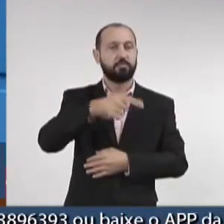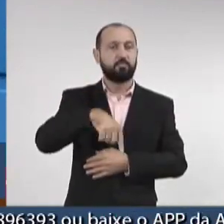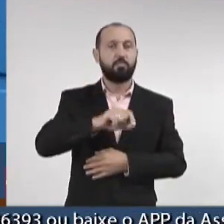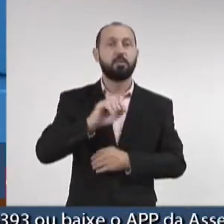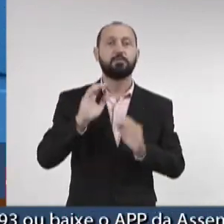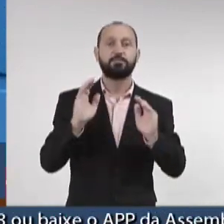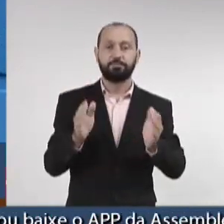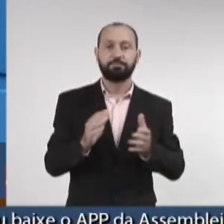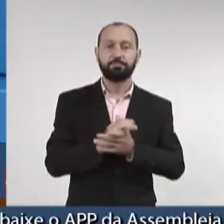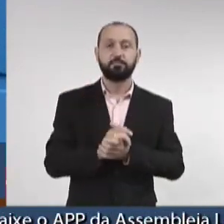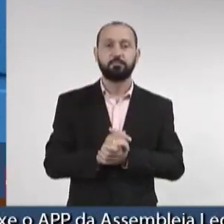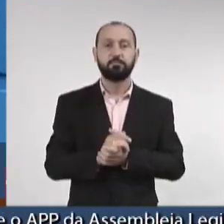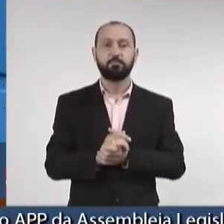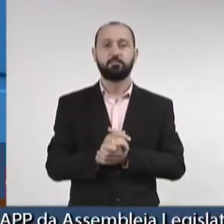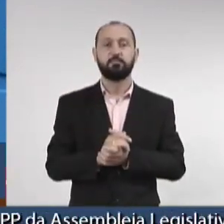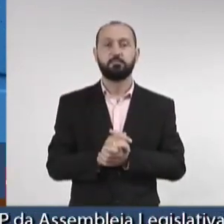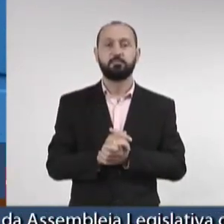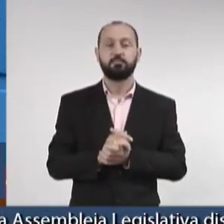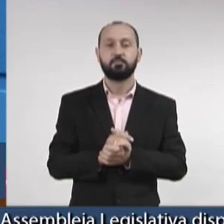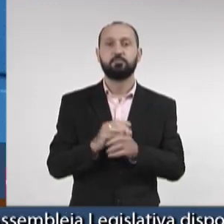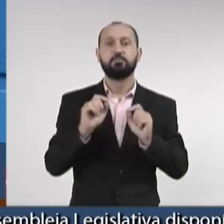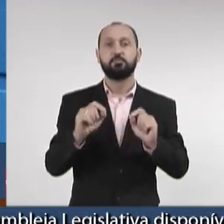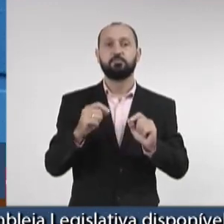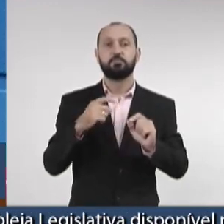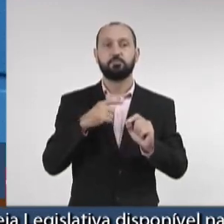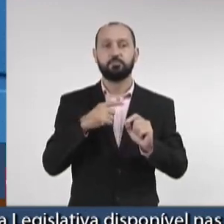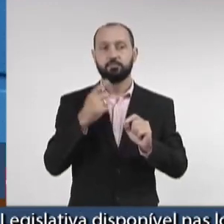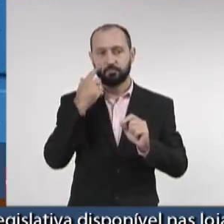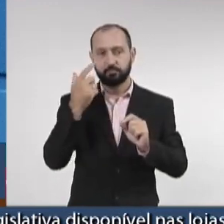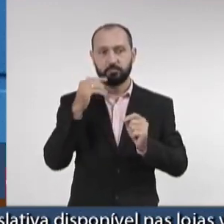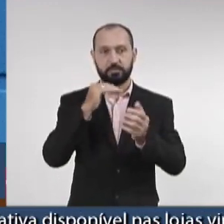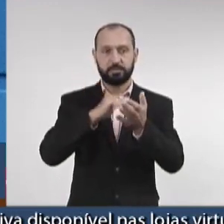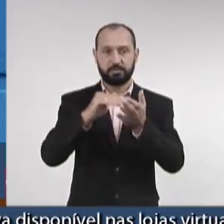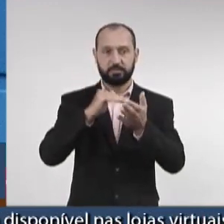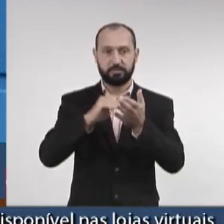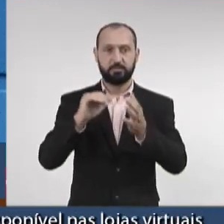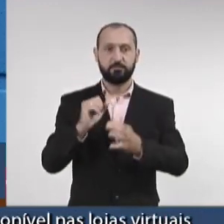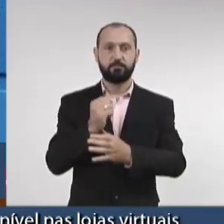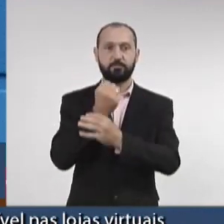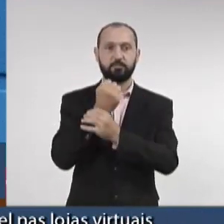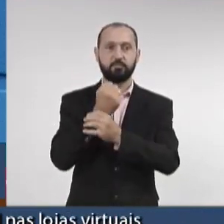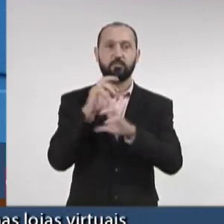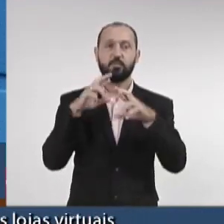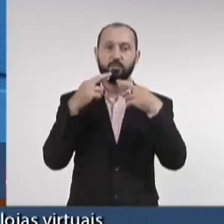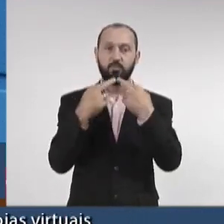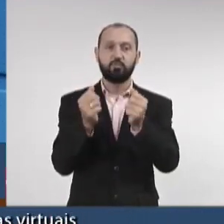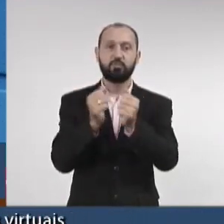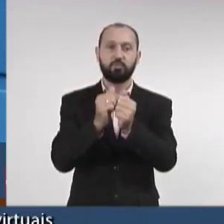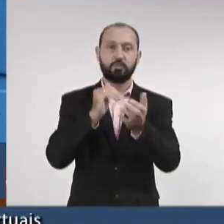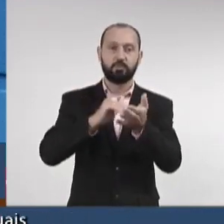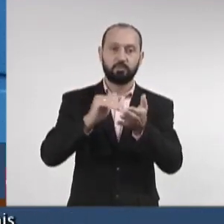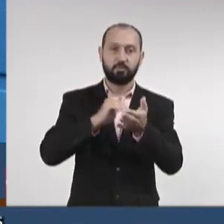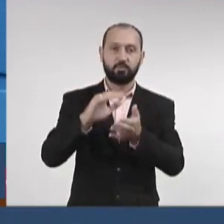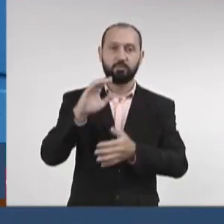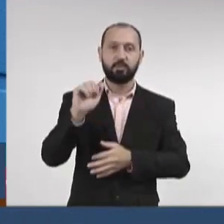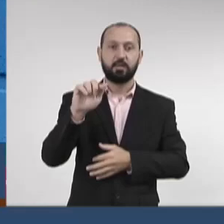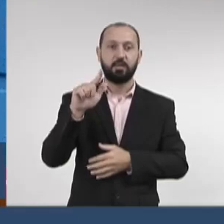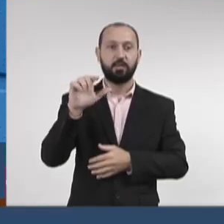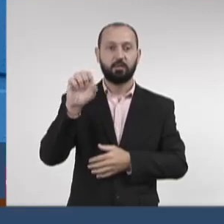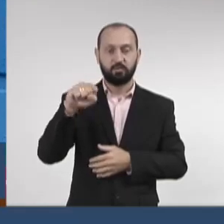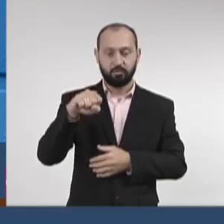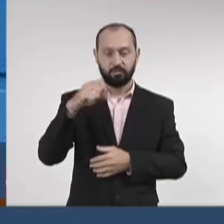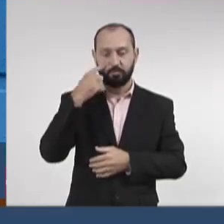plenário que estaria indo à Secretaria de Segurança Pública numa reunião com o secretário Carlinhos